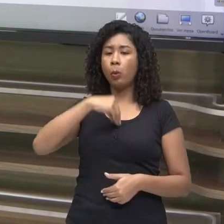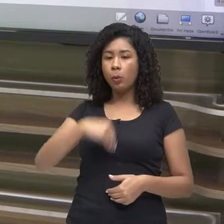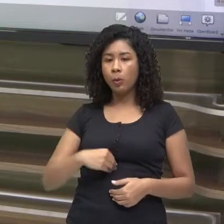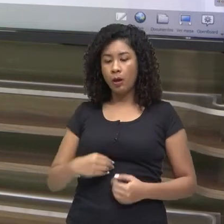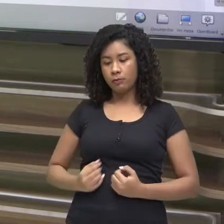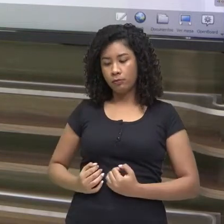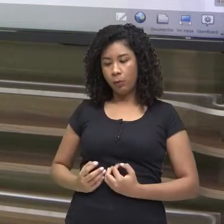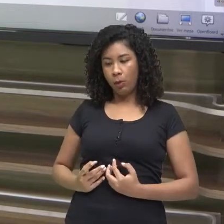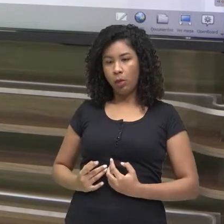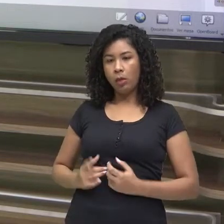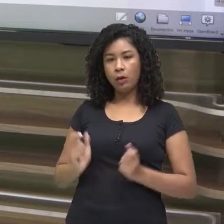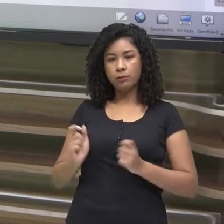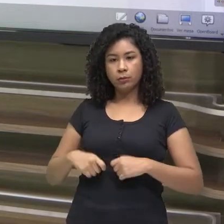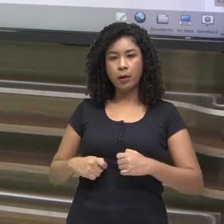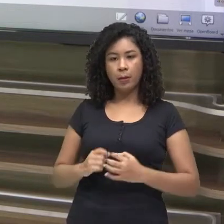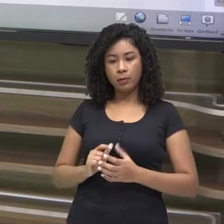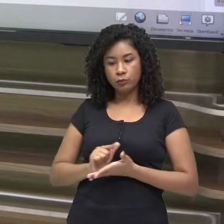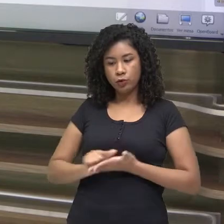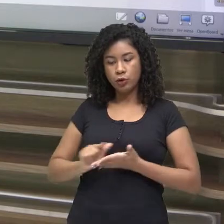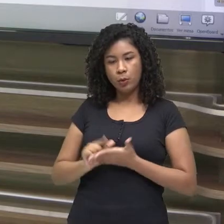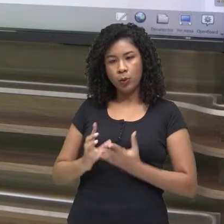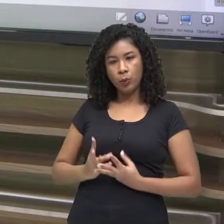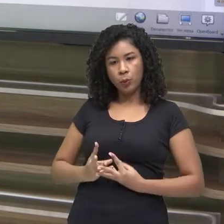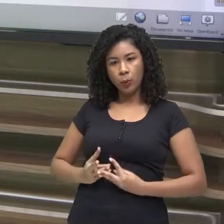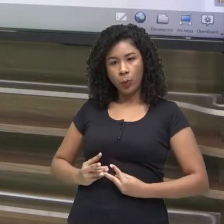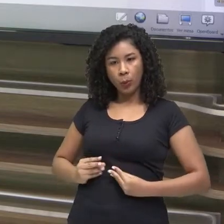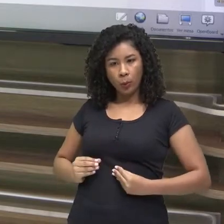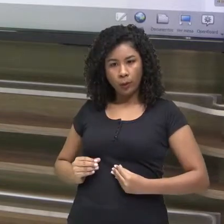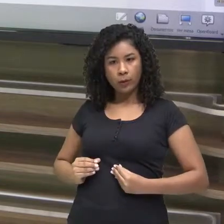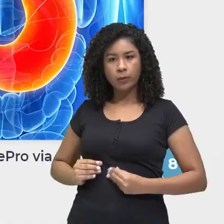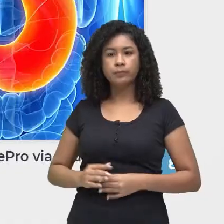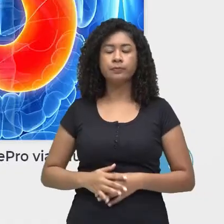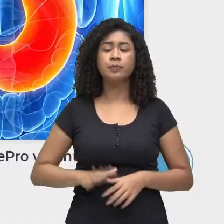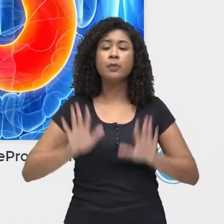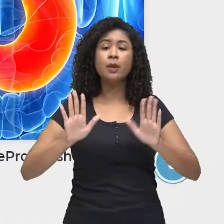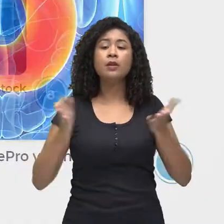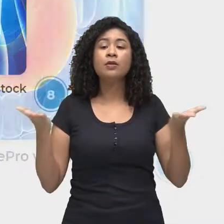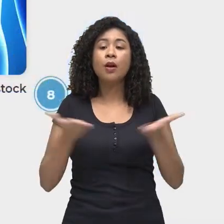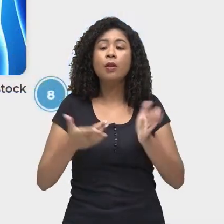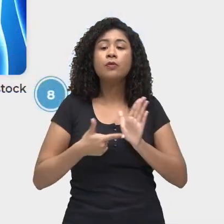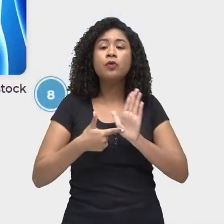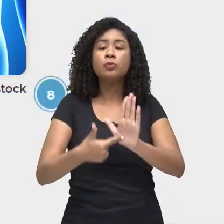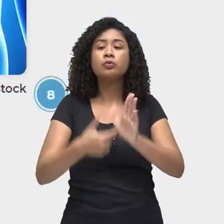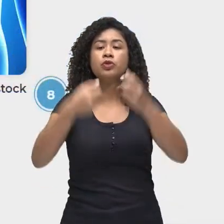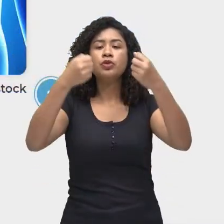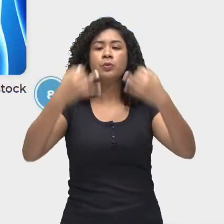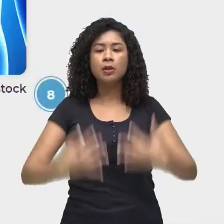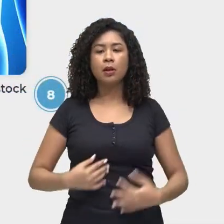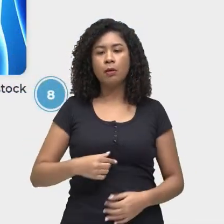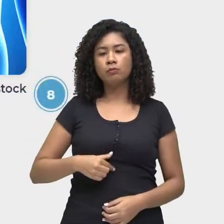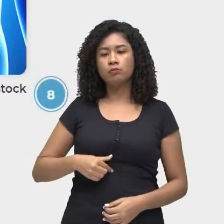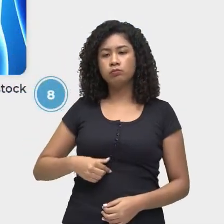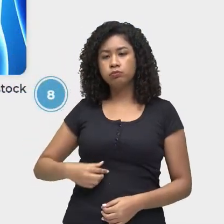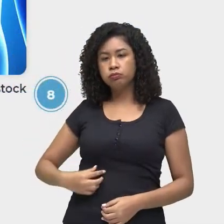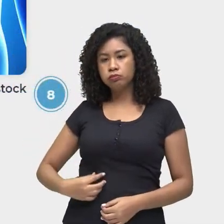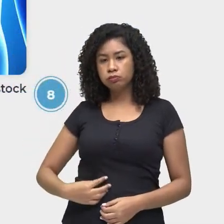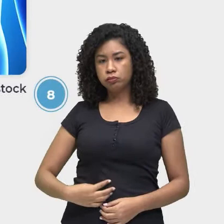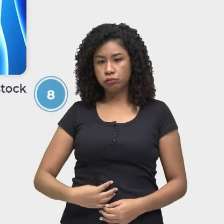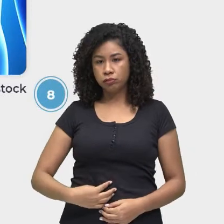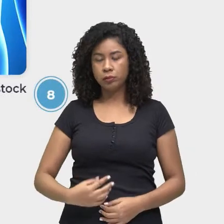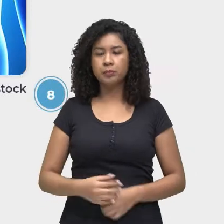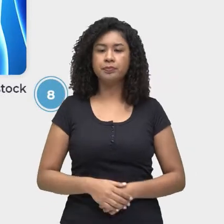clorídrico. Agora a gente vai falar um pouquinho mais do estômago, né? Observem aí na imagem. O estômago, ele tem como